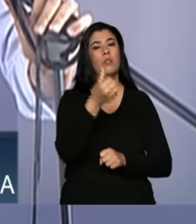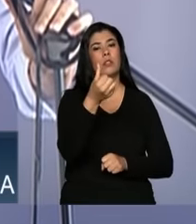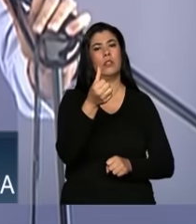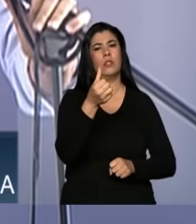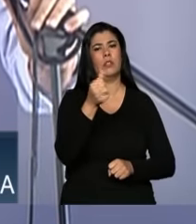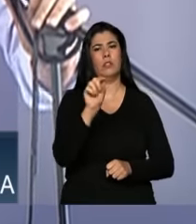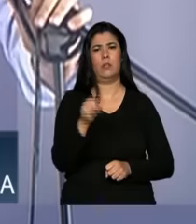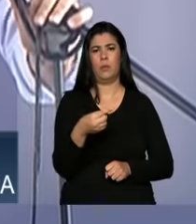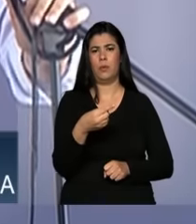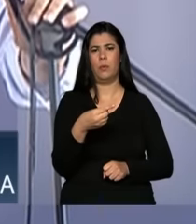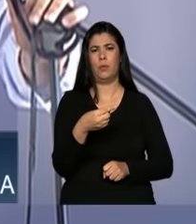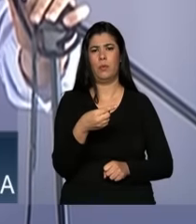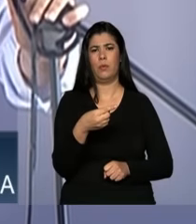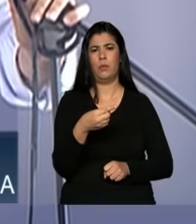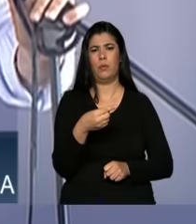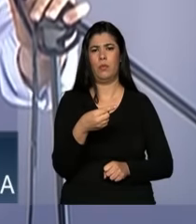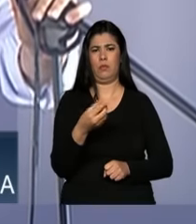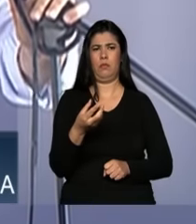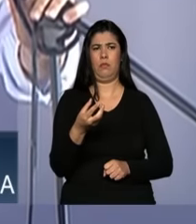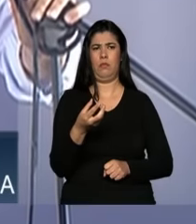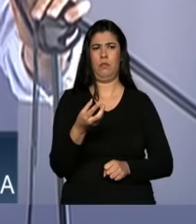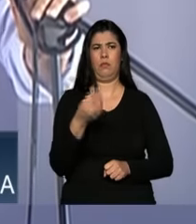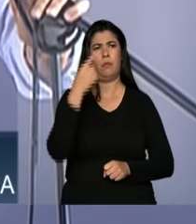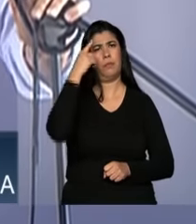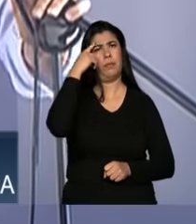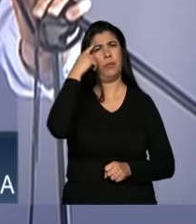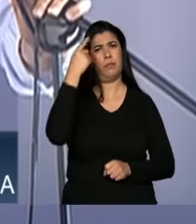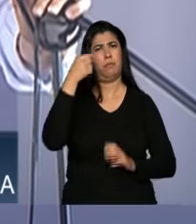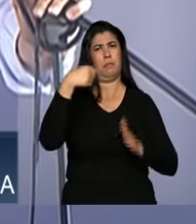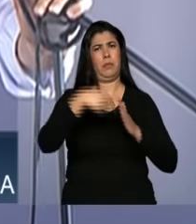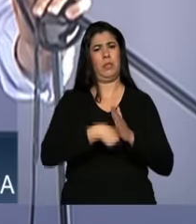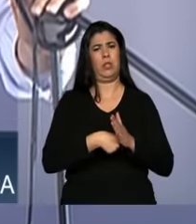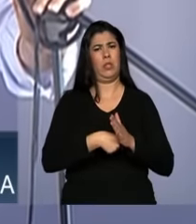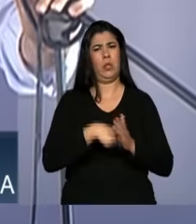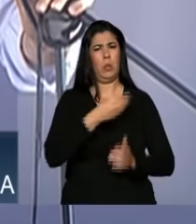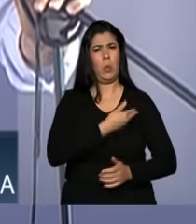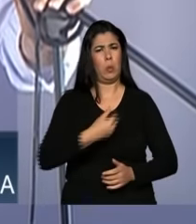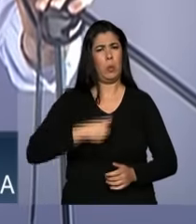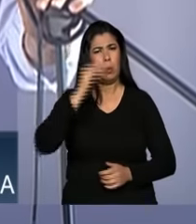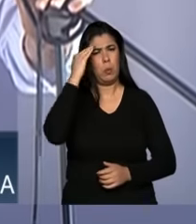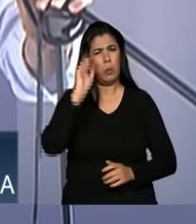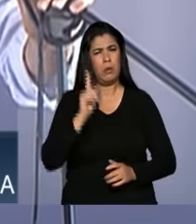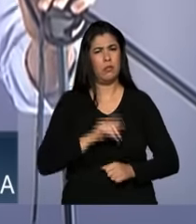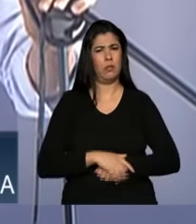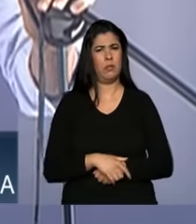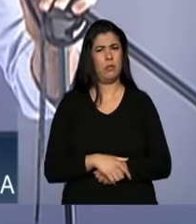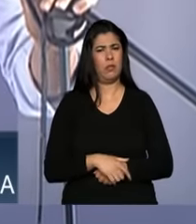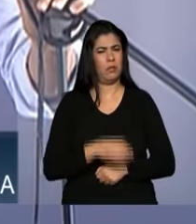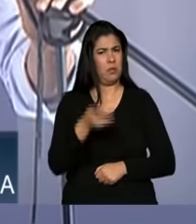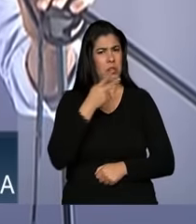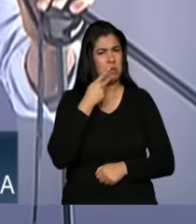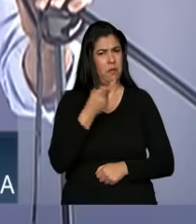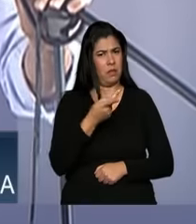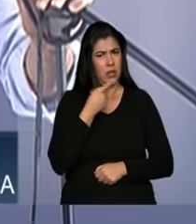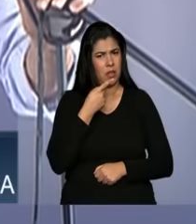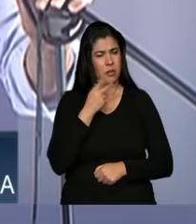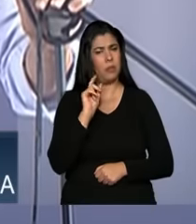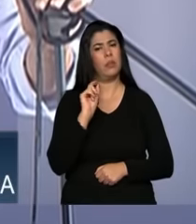R$ 6 mil, não é isso? Alguém pode estar lá no fundo perguntando, governador, não entendi. Você falou que a